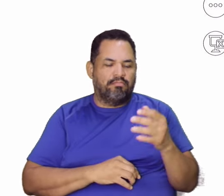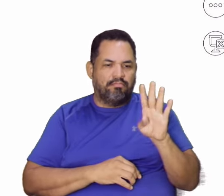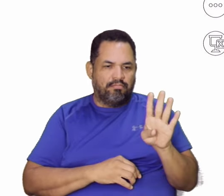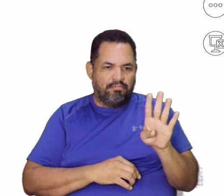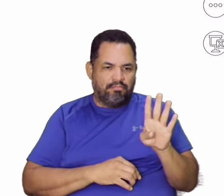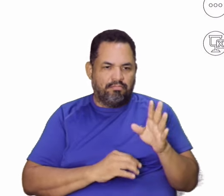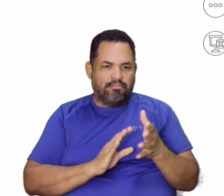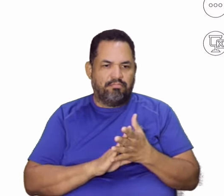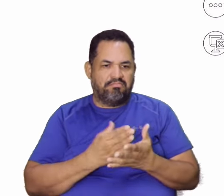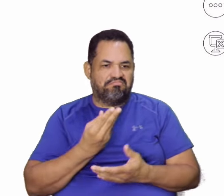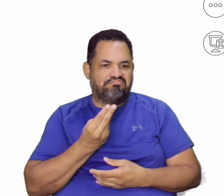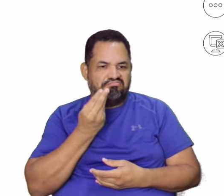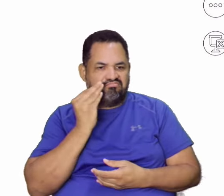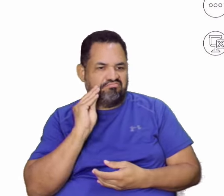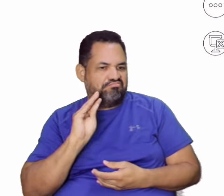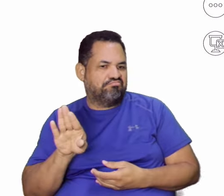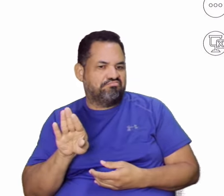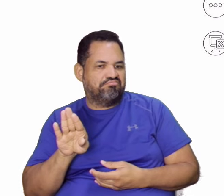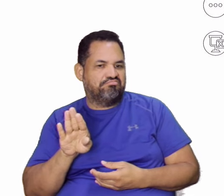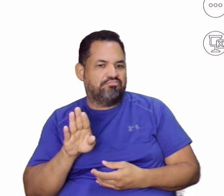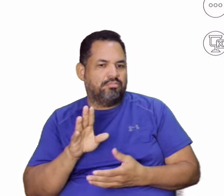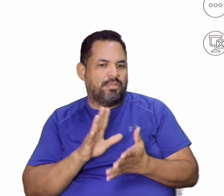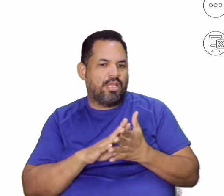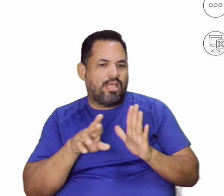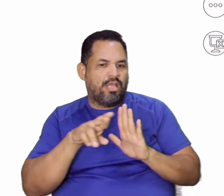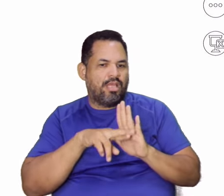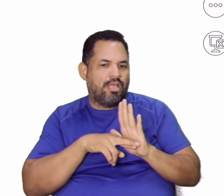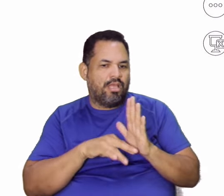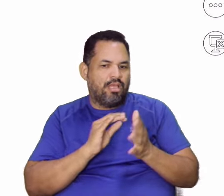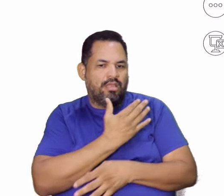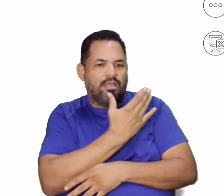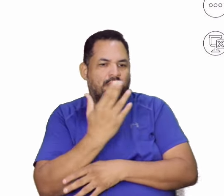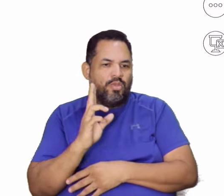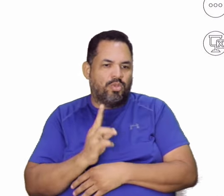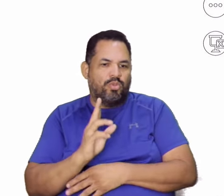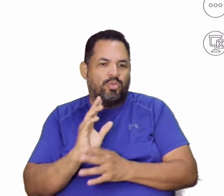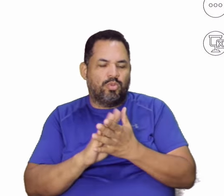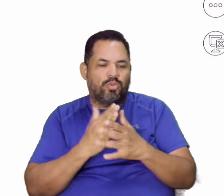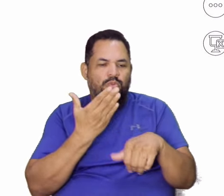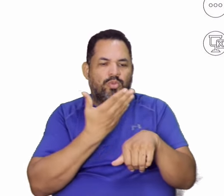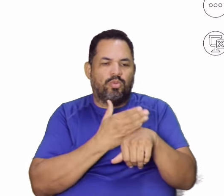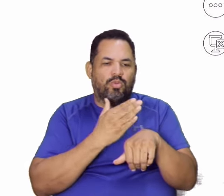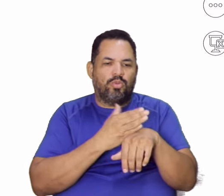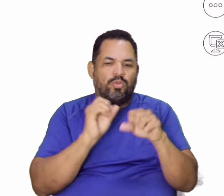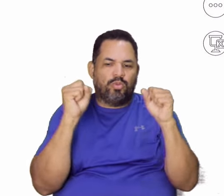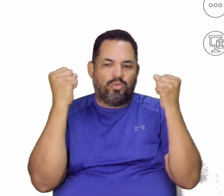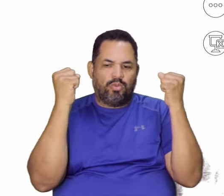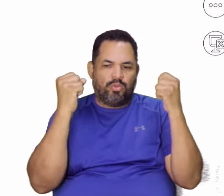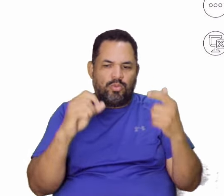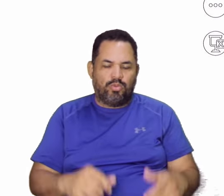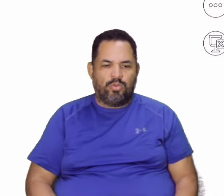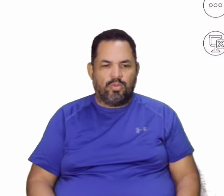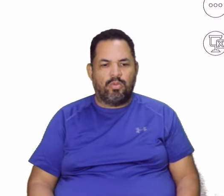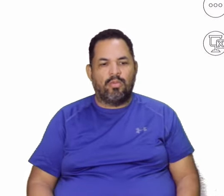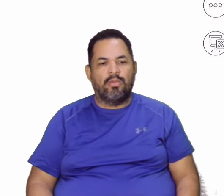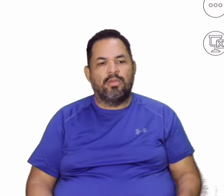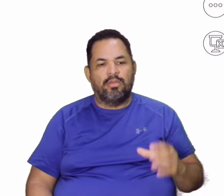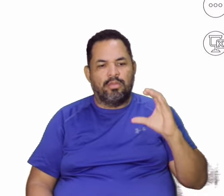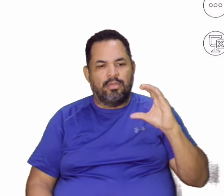B Ignorar as normas ambientais durante as atividades físicas